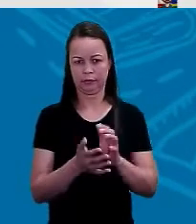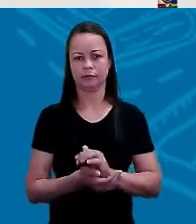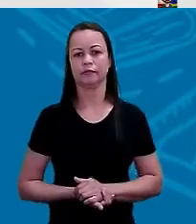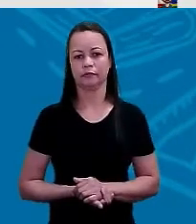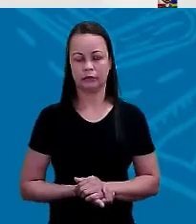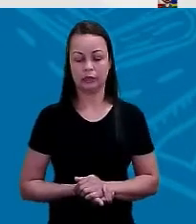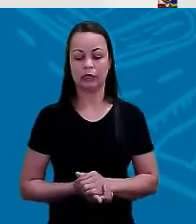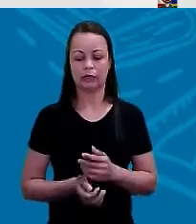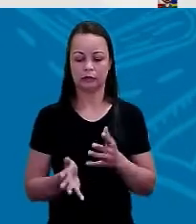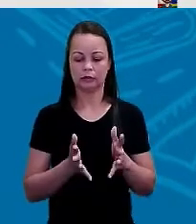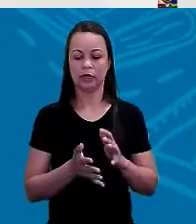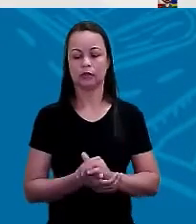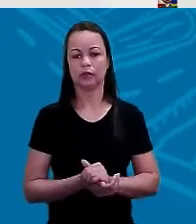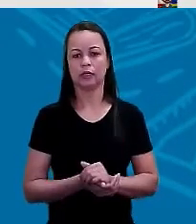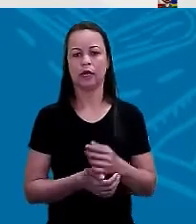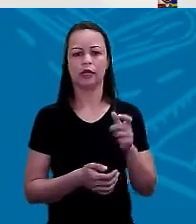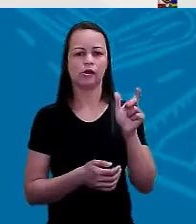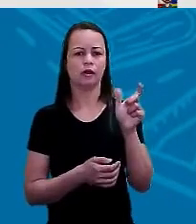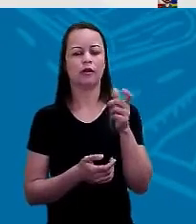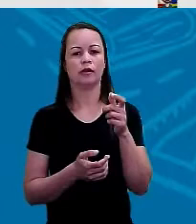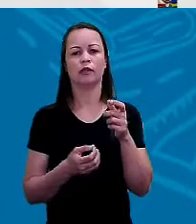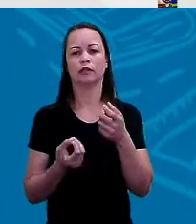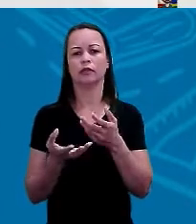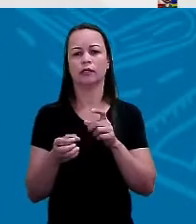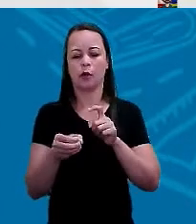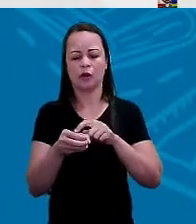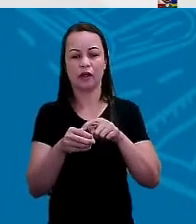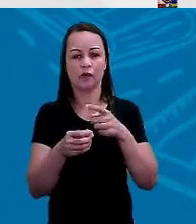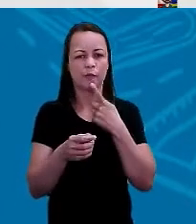morning, tá? Morango em inglês é outra coisa.